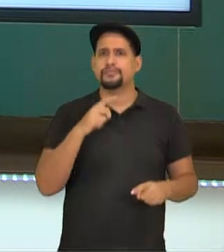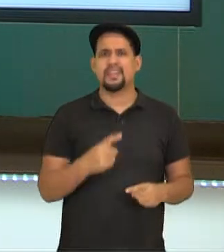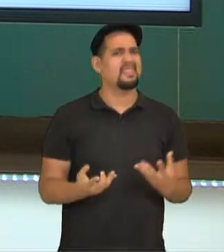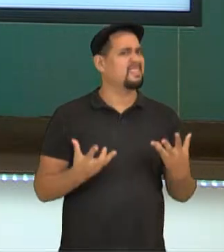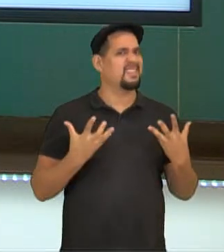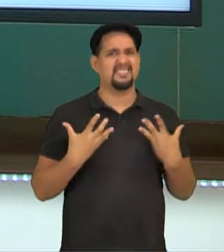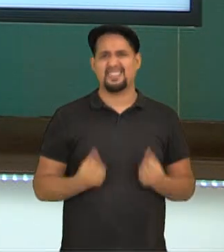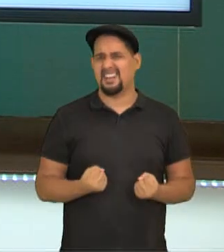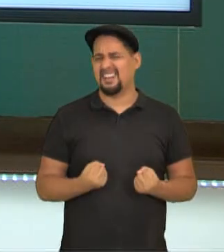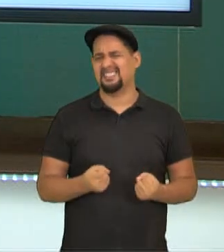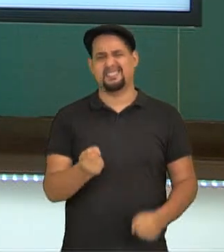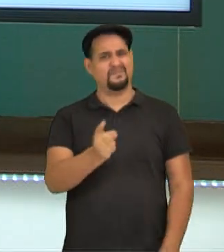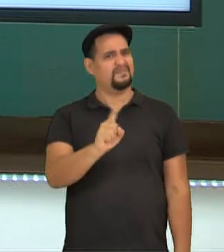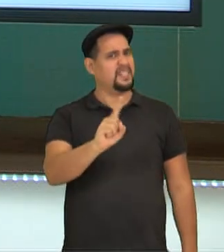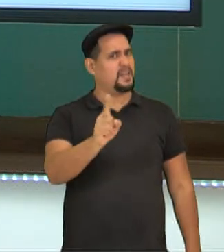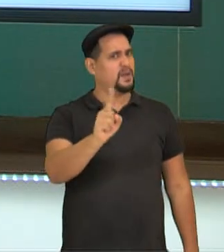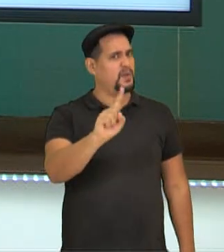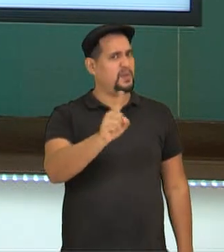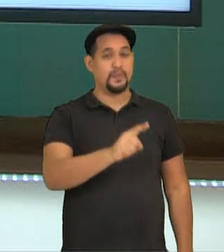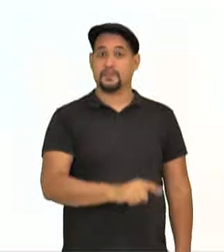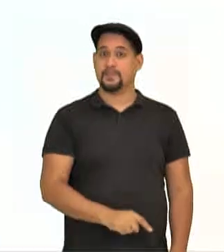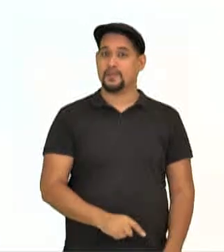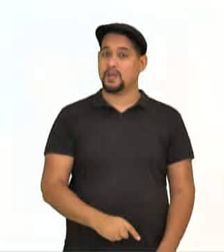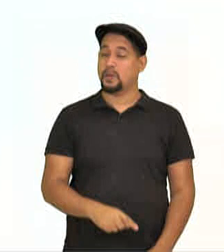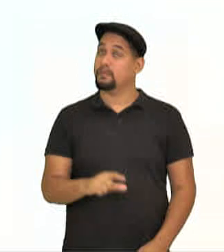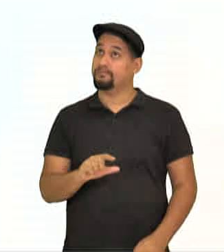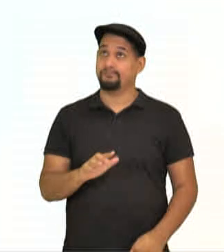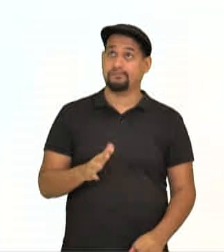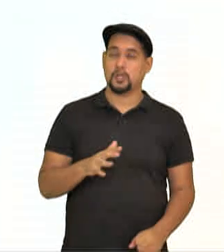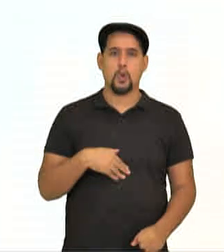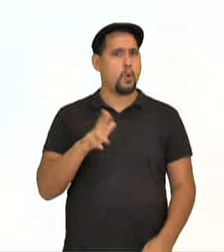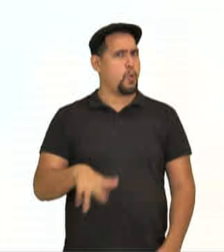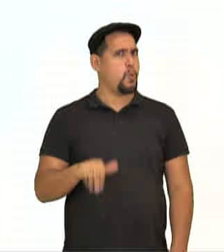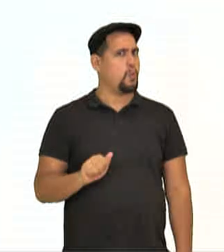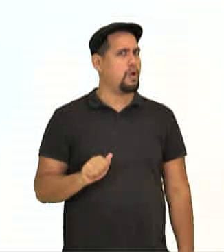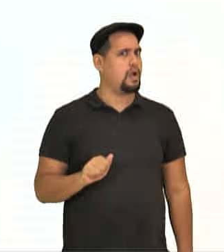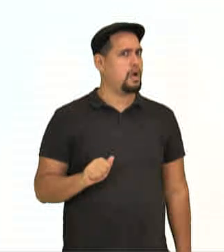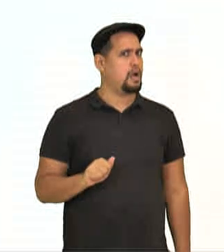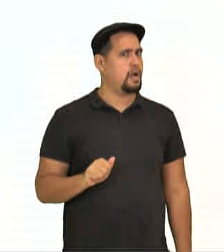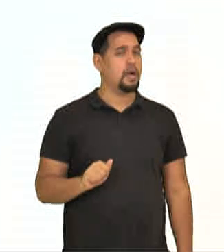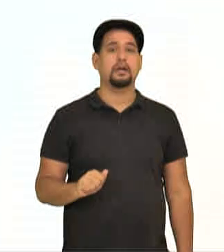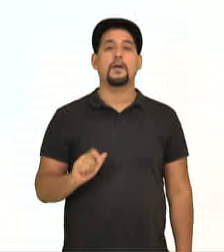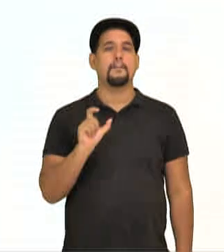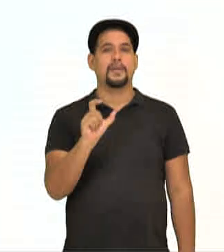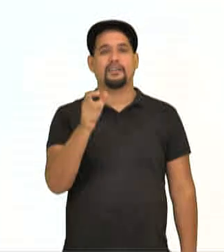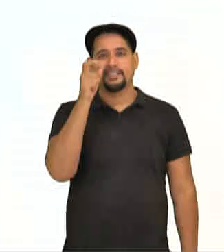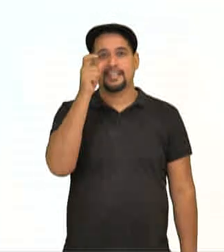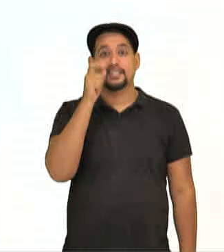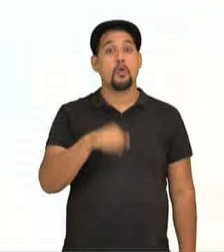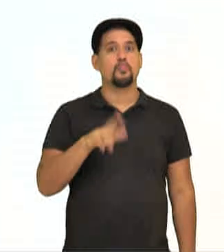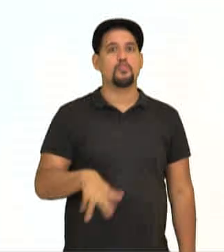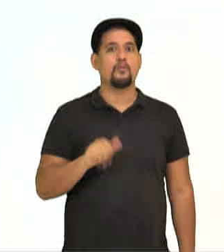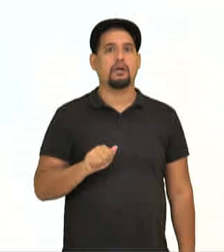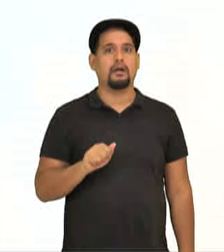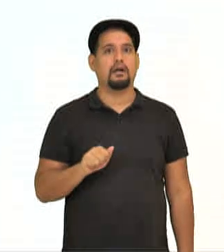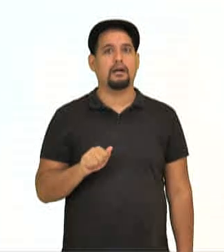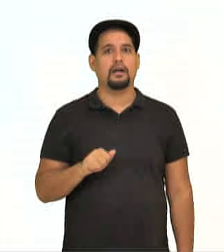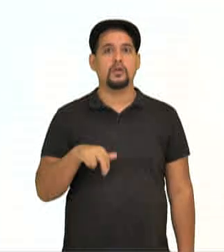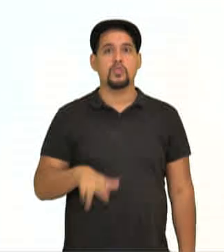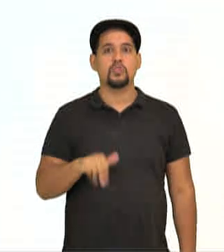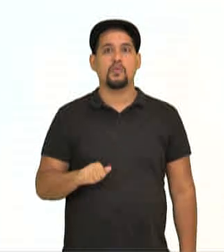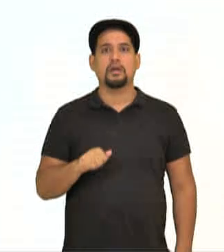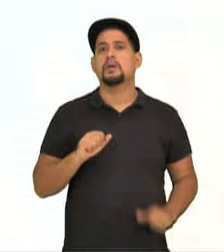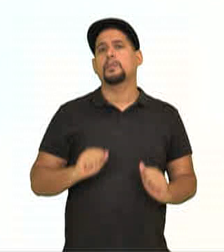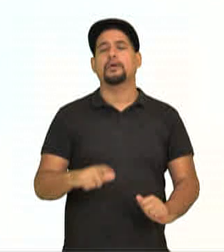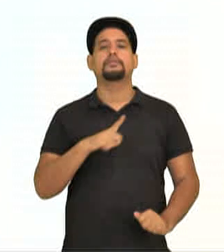Negação, não, tampouco, nunca. Uma palavra interessante é nunca. Nunca